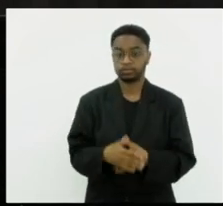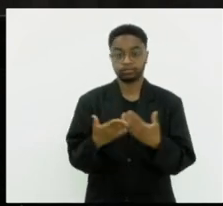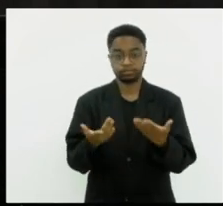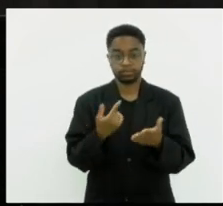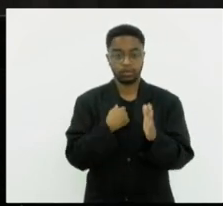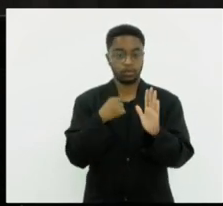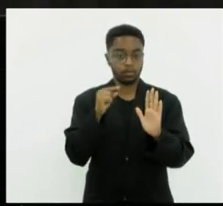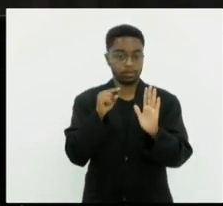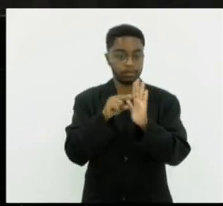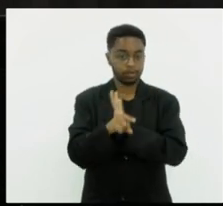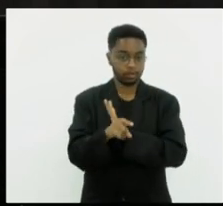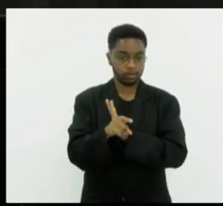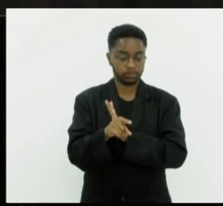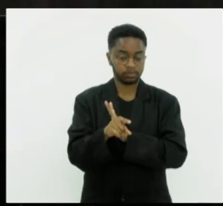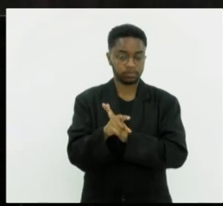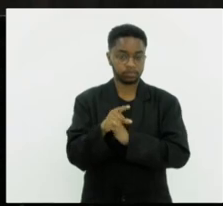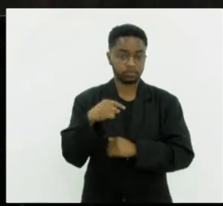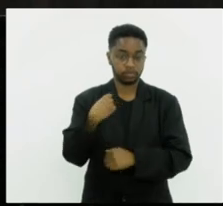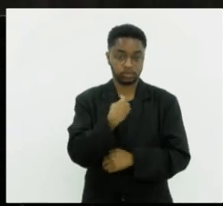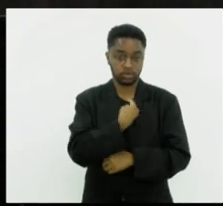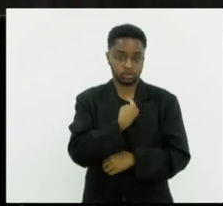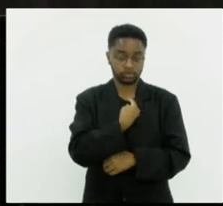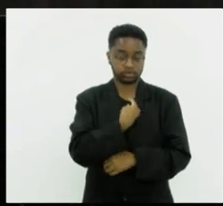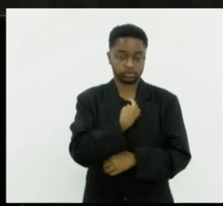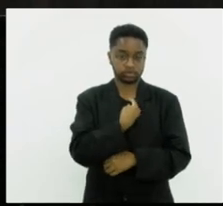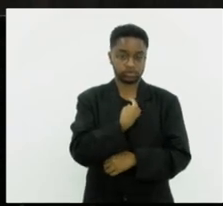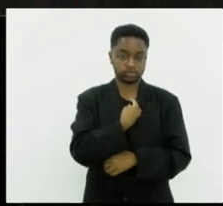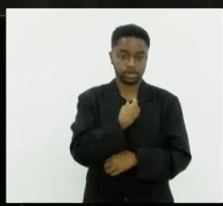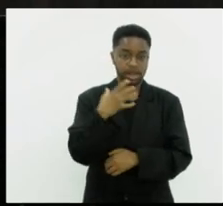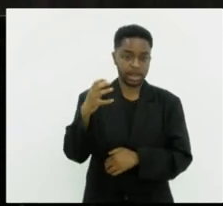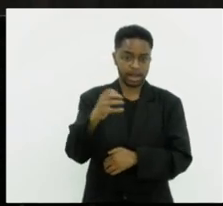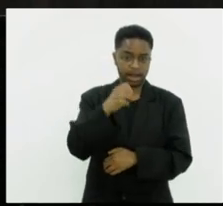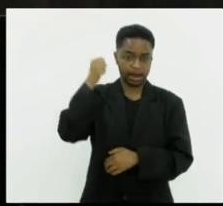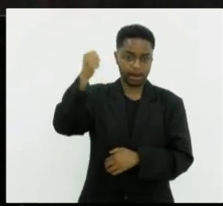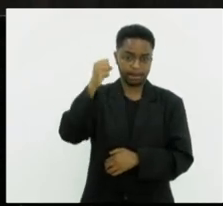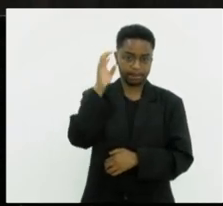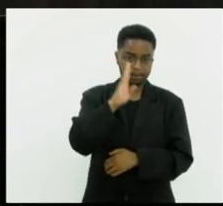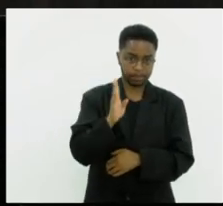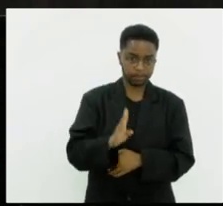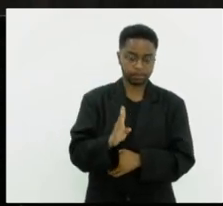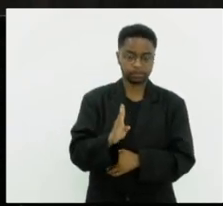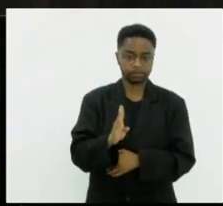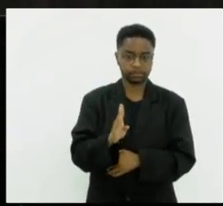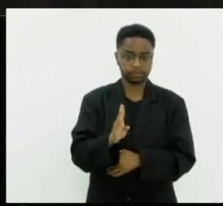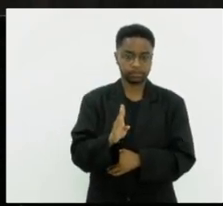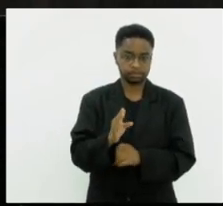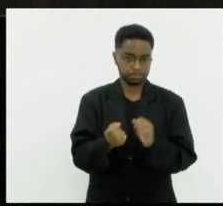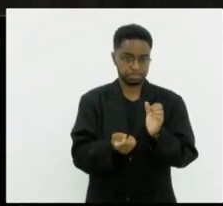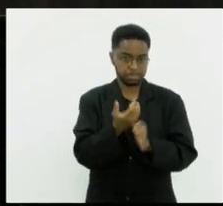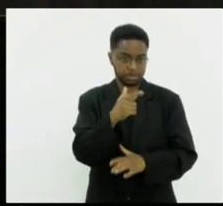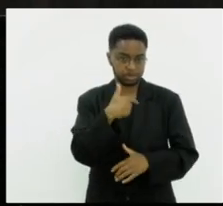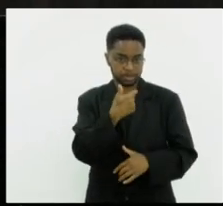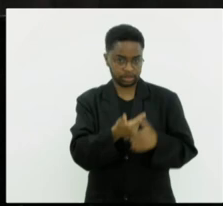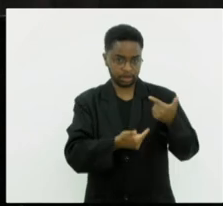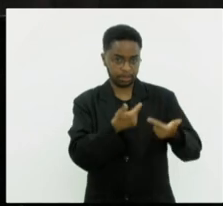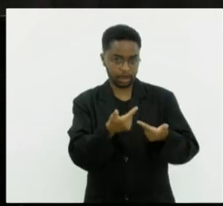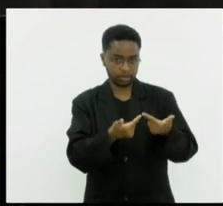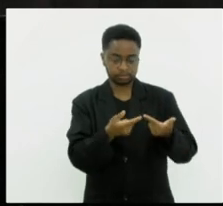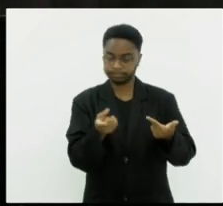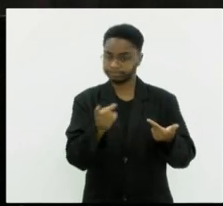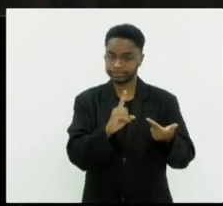pergunto, nós somos o campeão brasileiro de geração de emprego?